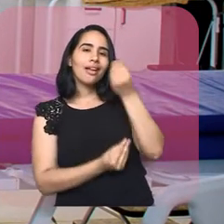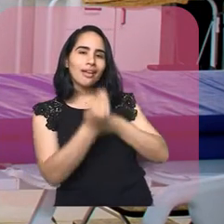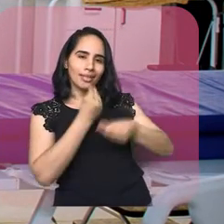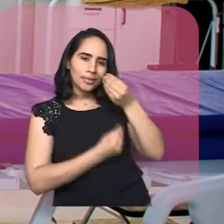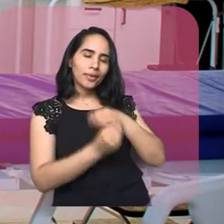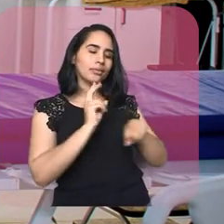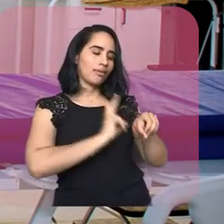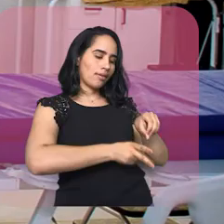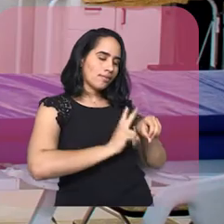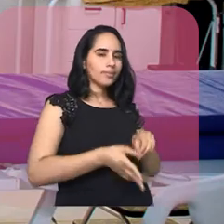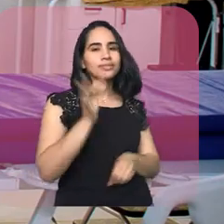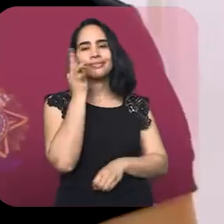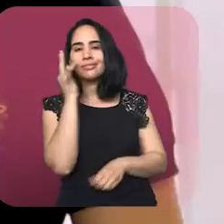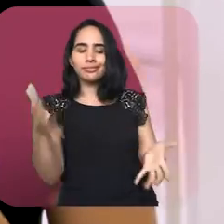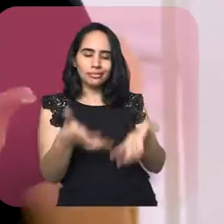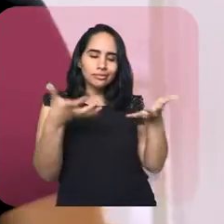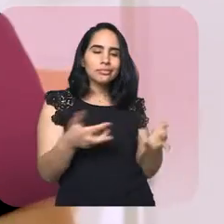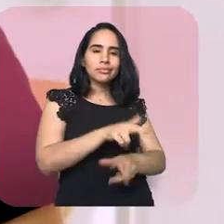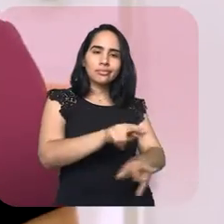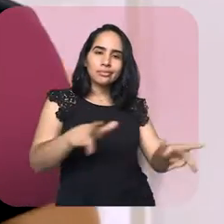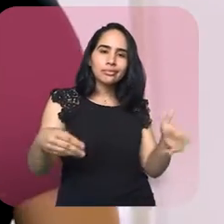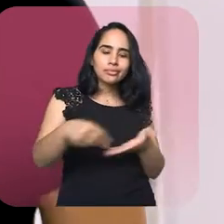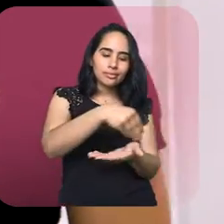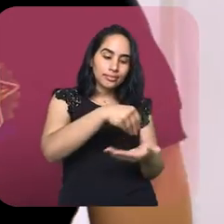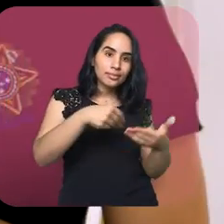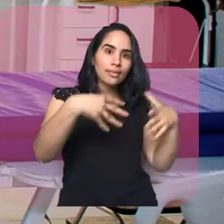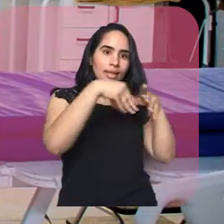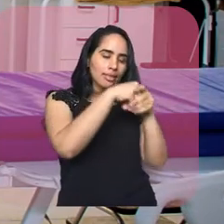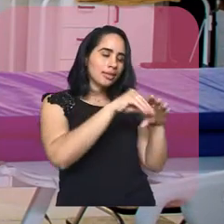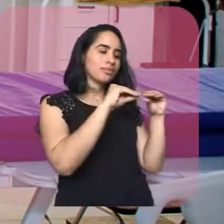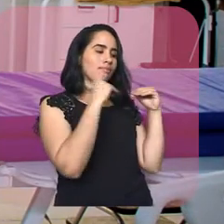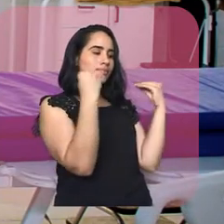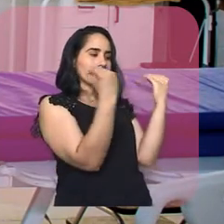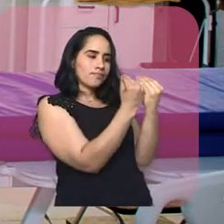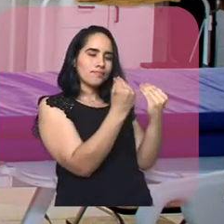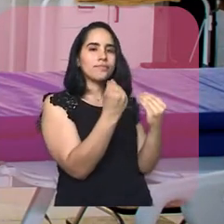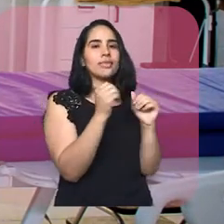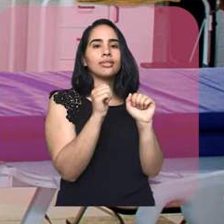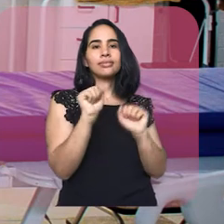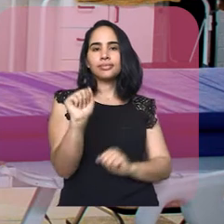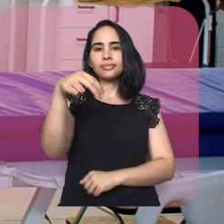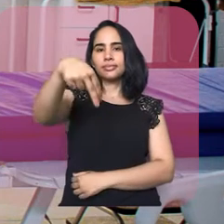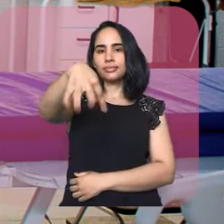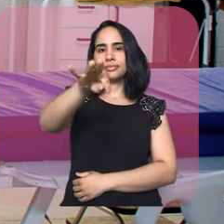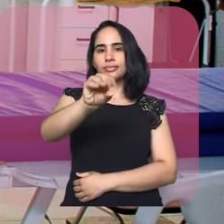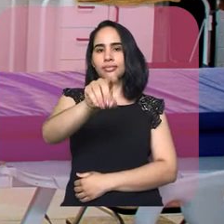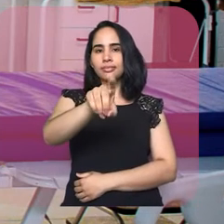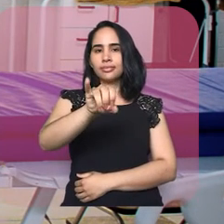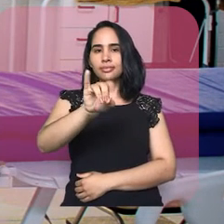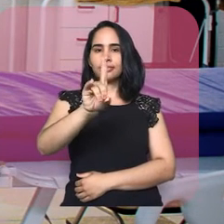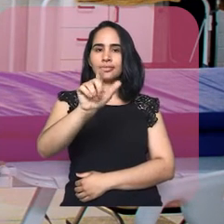alimentos como verduras frutas legumes leguminosas são alimentos que possuem substâncias